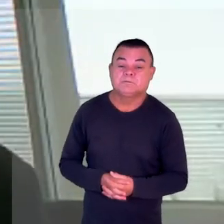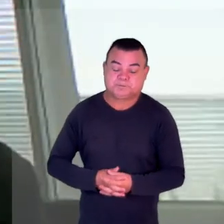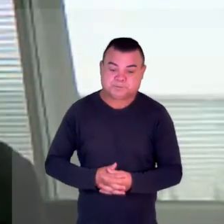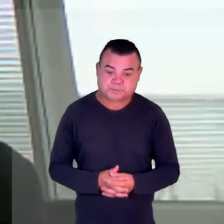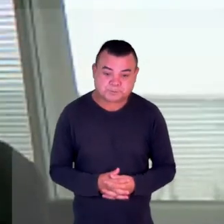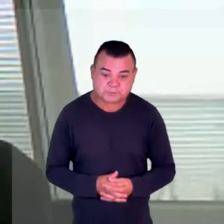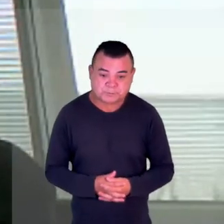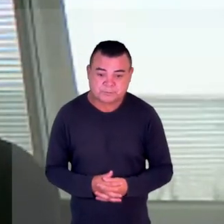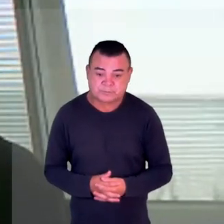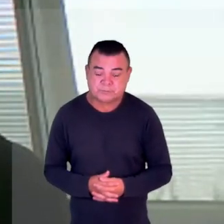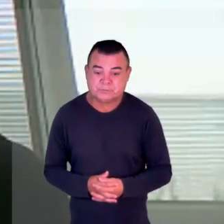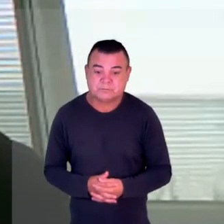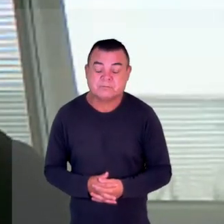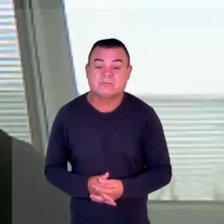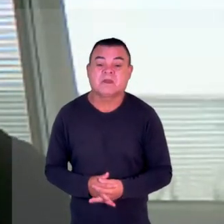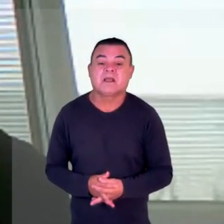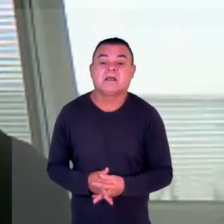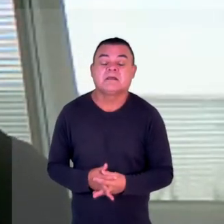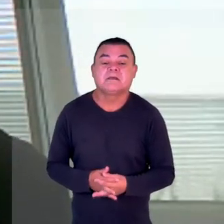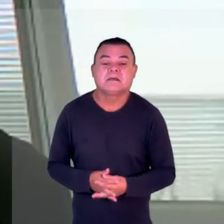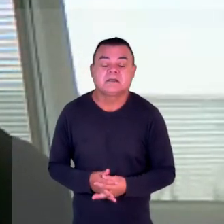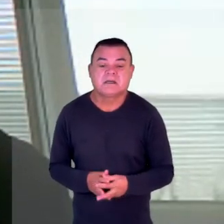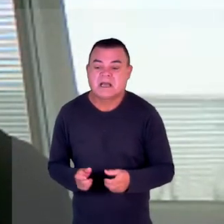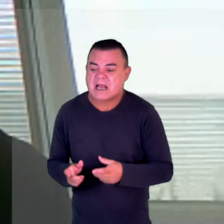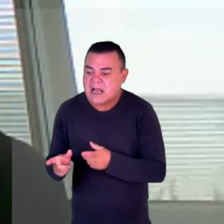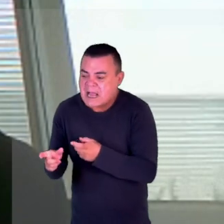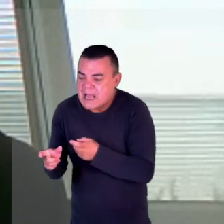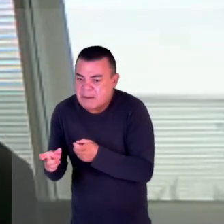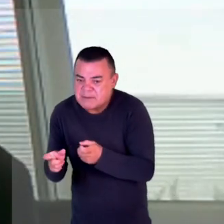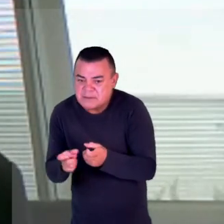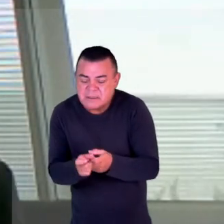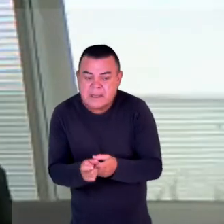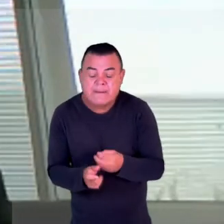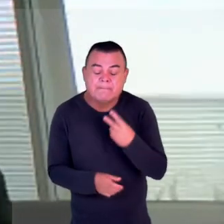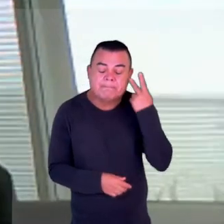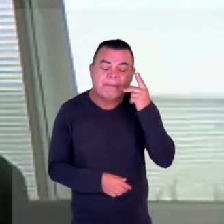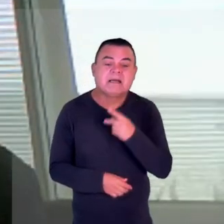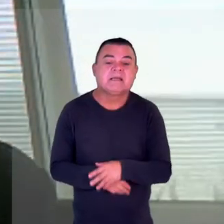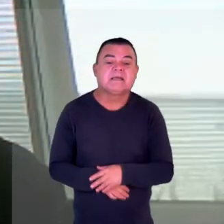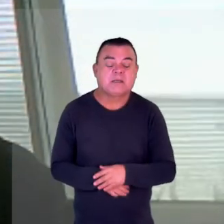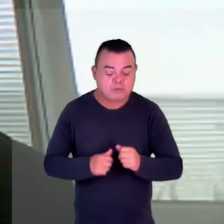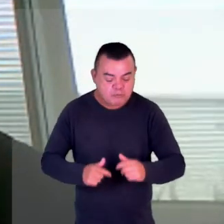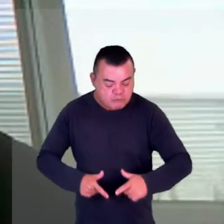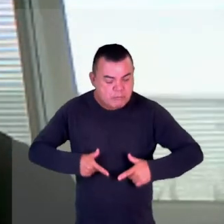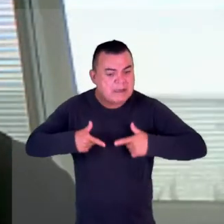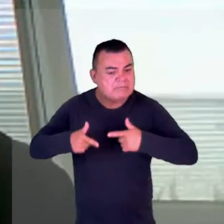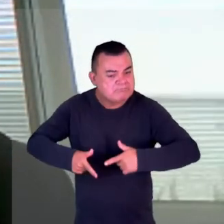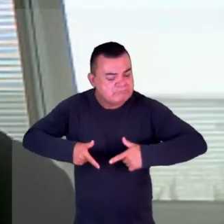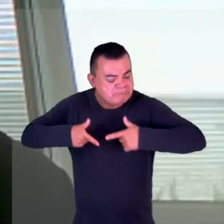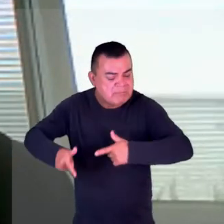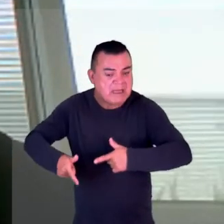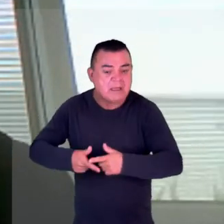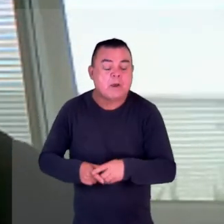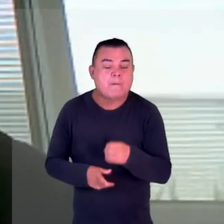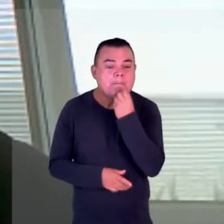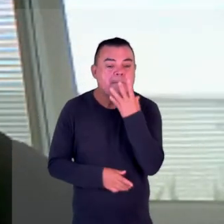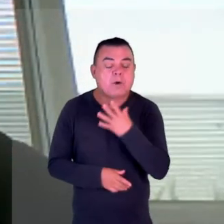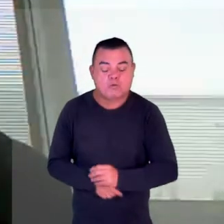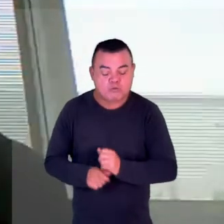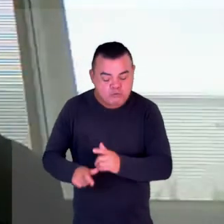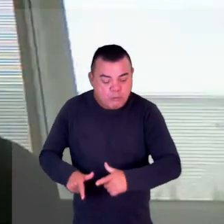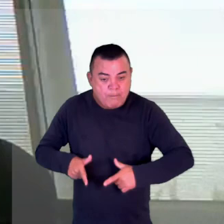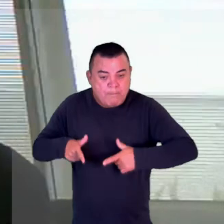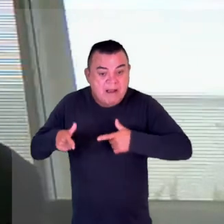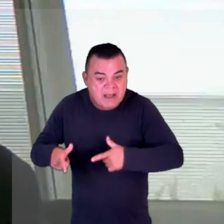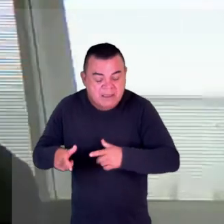Público armas desensilador O Bom Combate o Bom Combate da inclusão social O Bom Combate